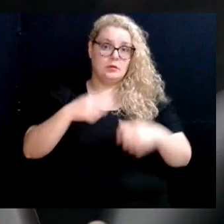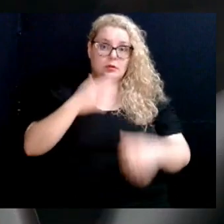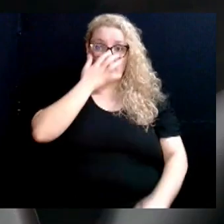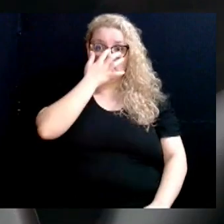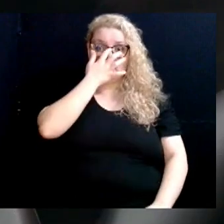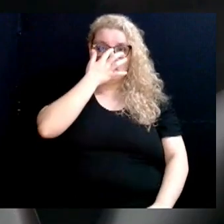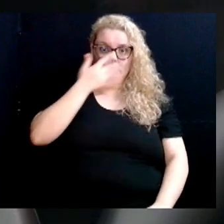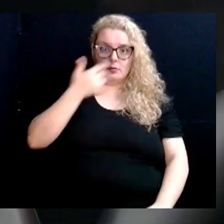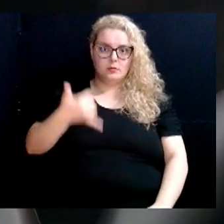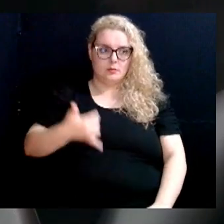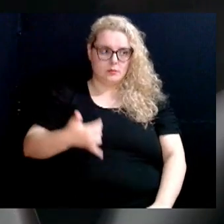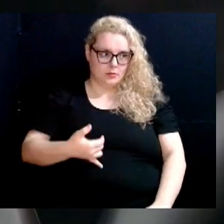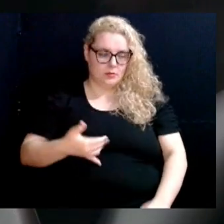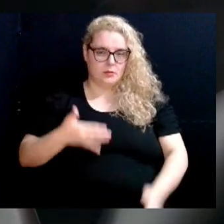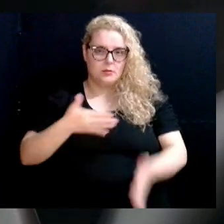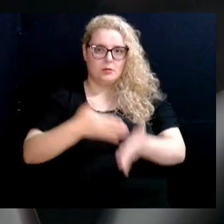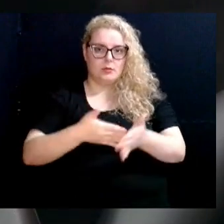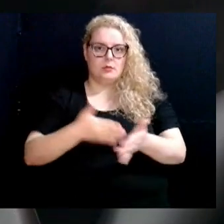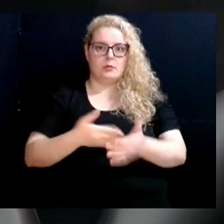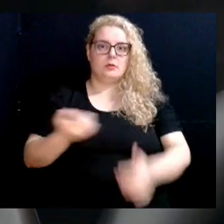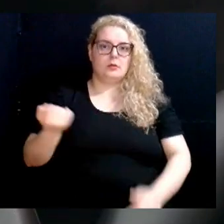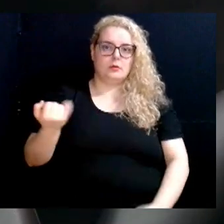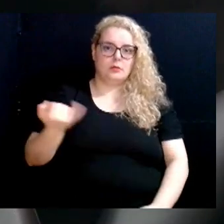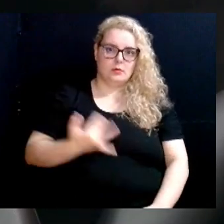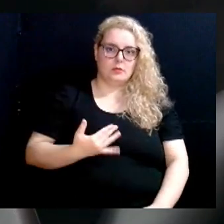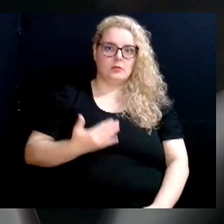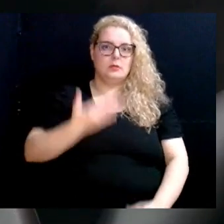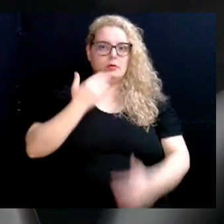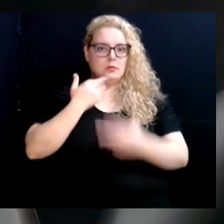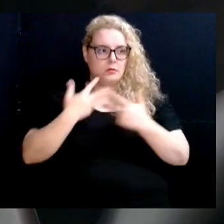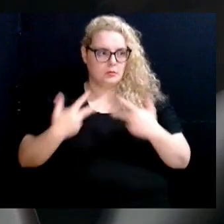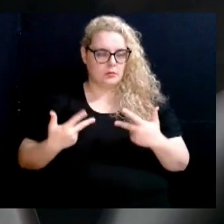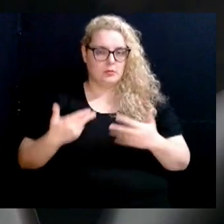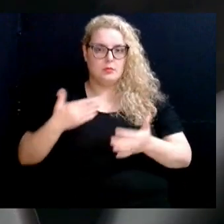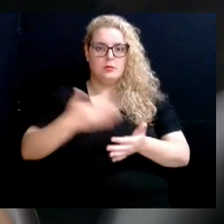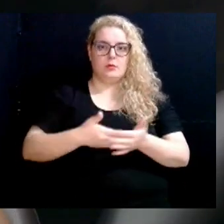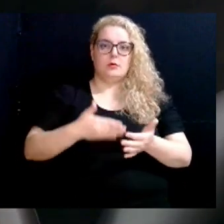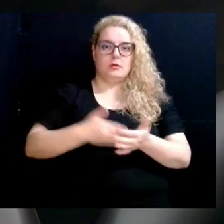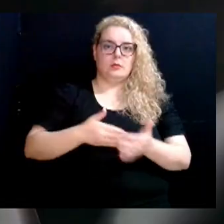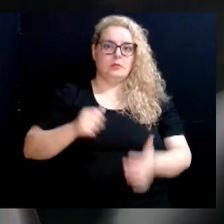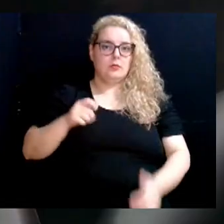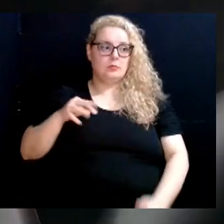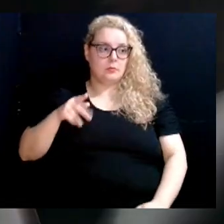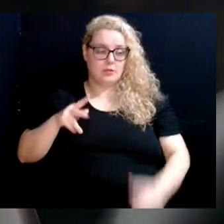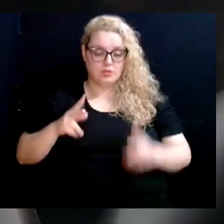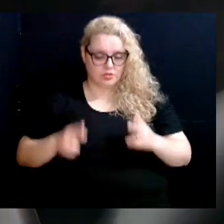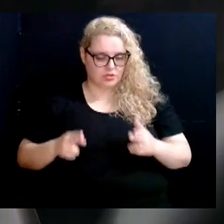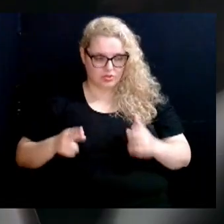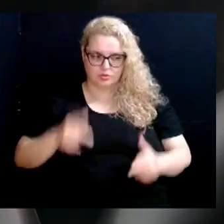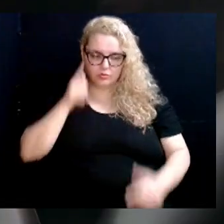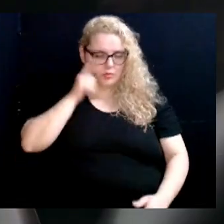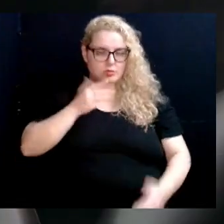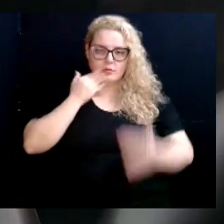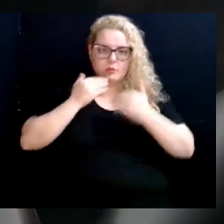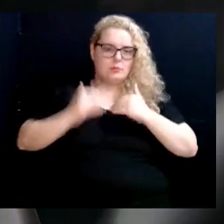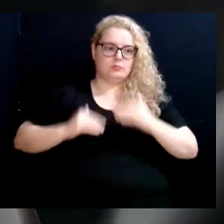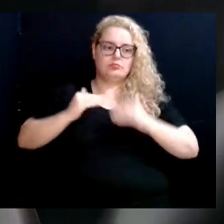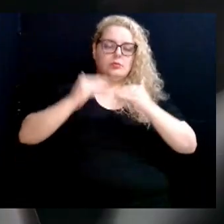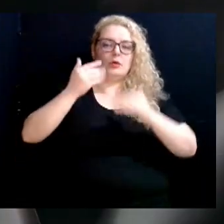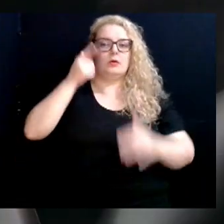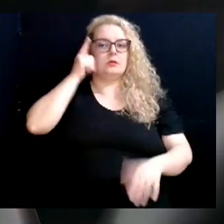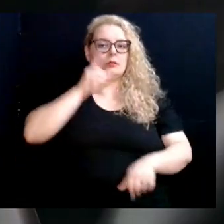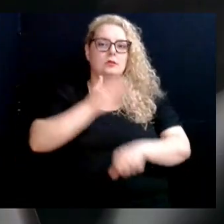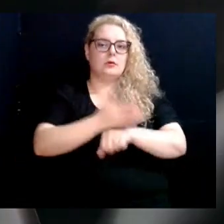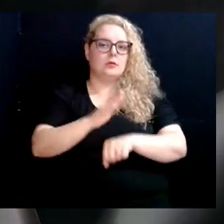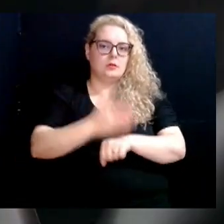vai limitar a quantidade de apetite que ela vai ter, vai limitar o apetite, ela não vai conseguir comer tanto. Consequentemente, não vai conseguir treinar com